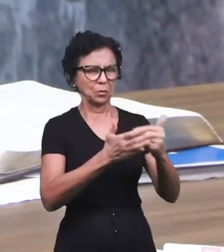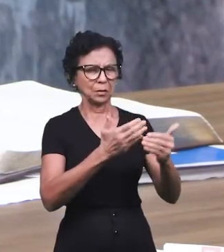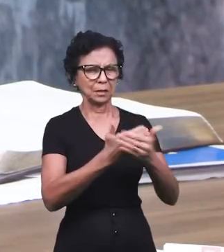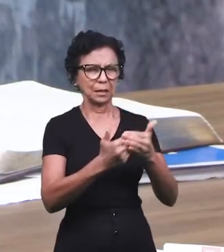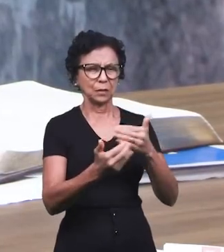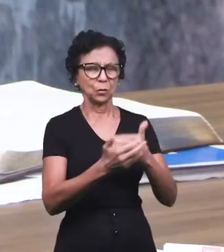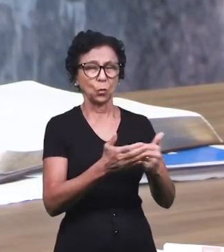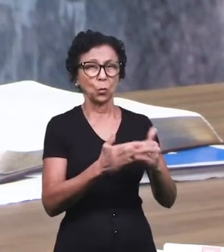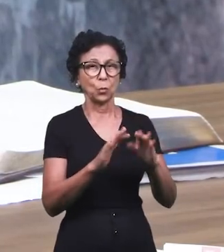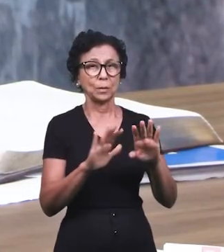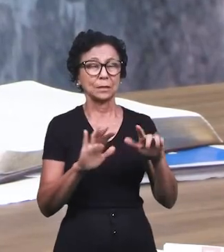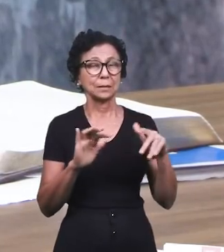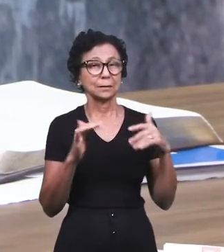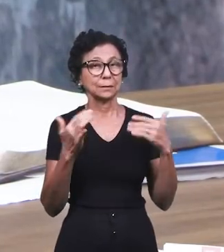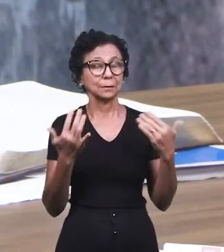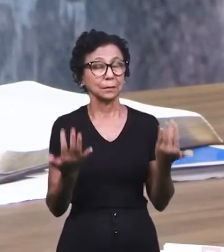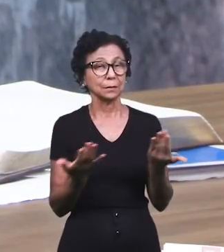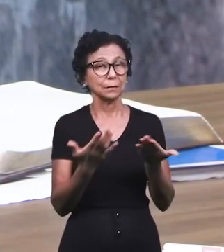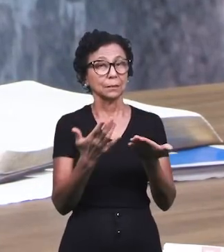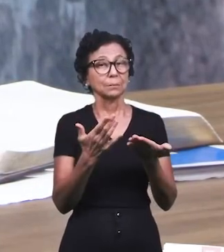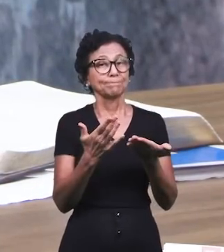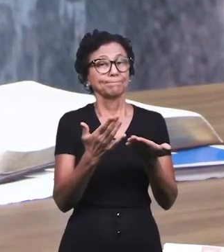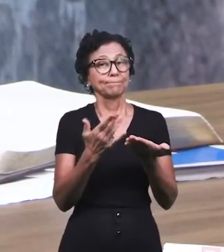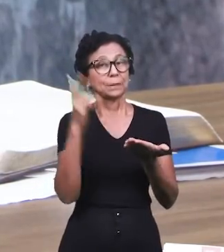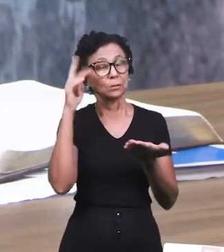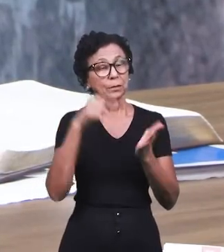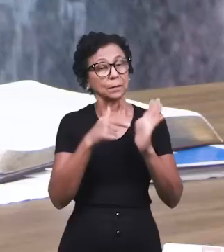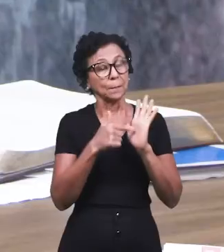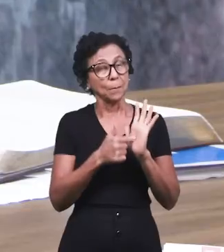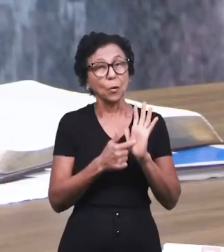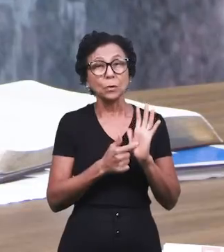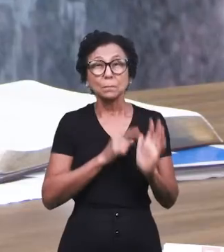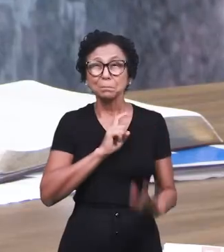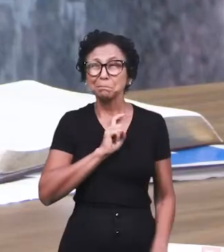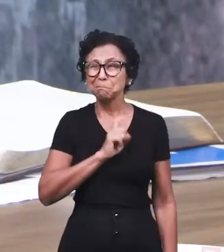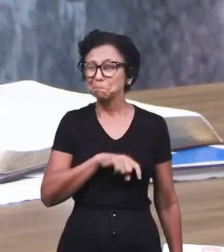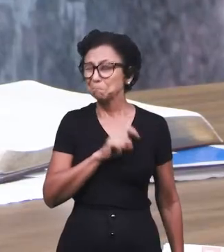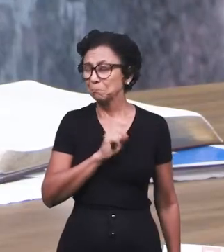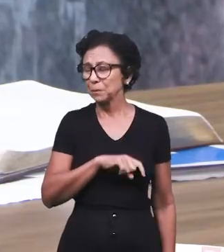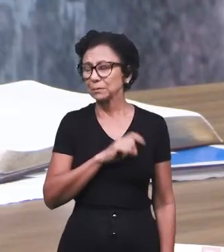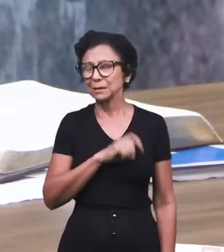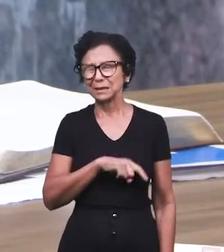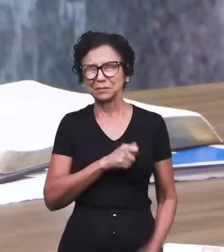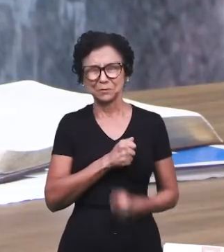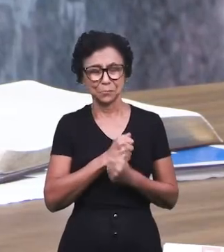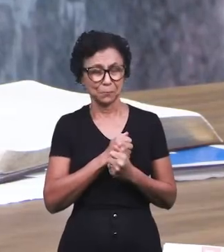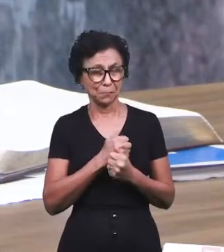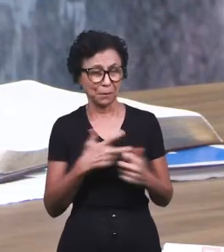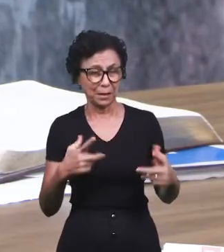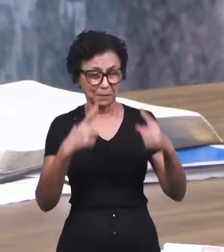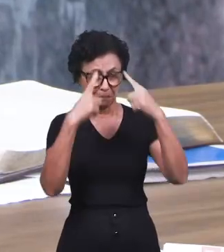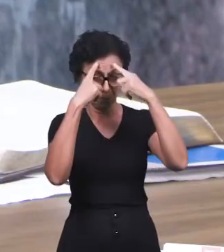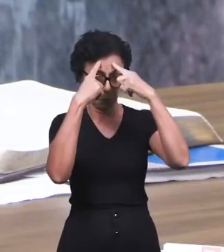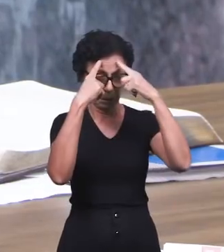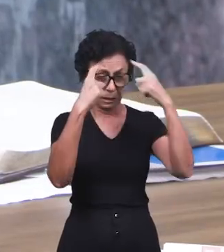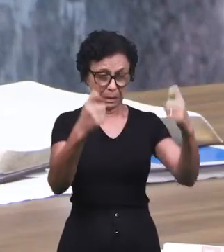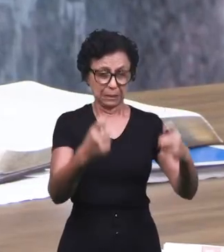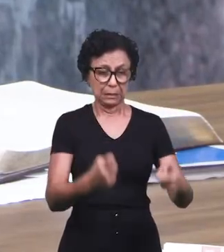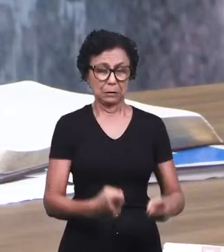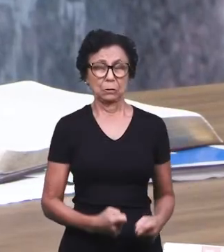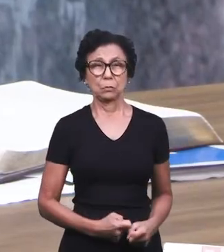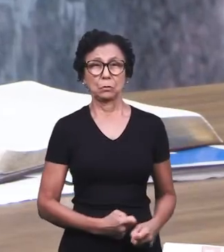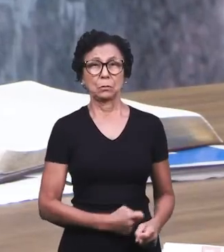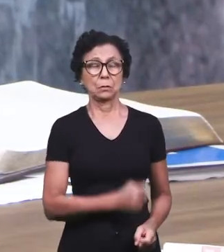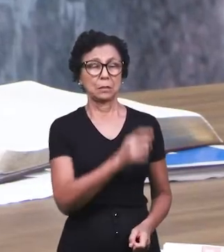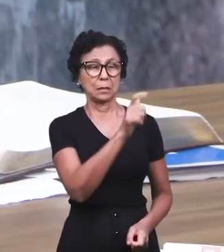as coisas mais bárbaras que eram feitas. E é nessa sequência que vem o Nero, né? Sim. De homens ímpios, homens